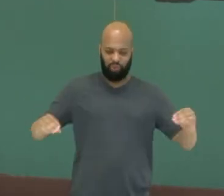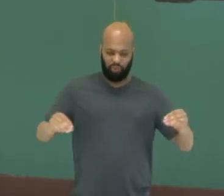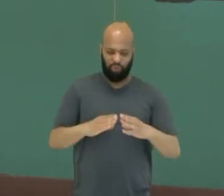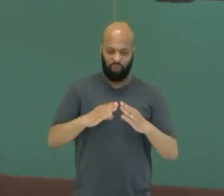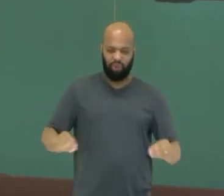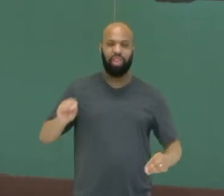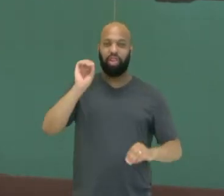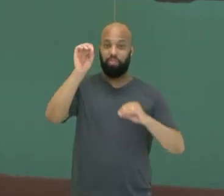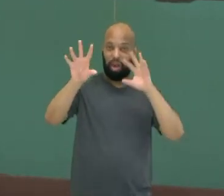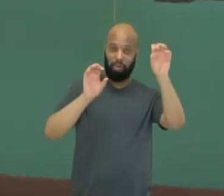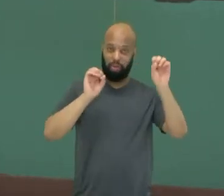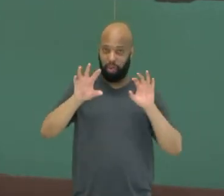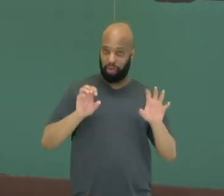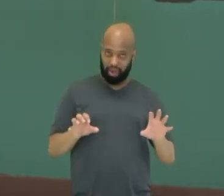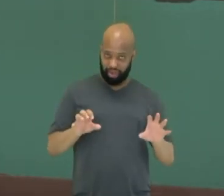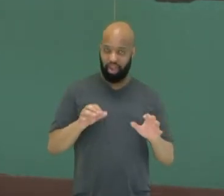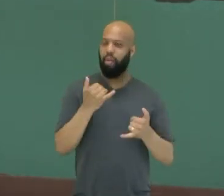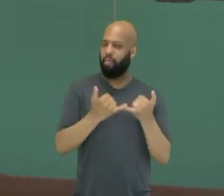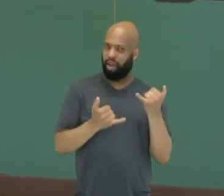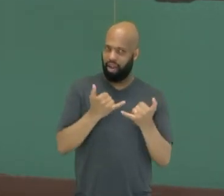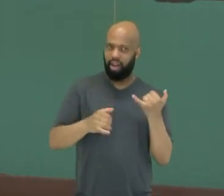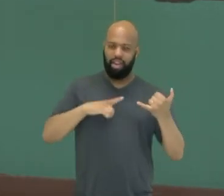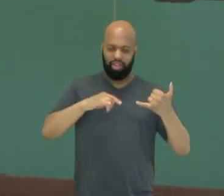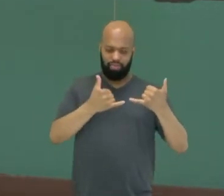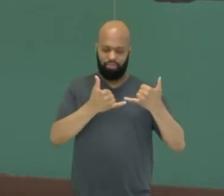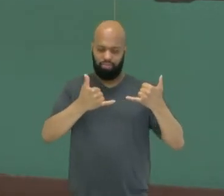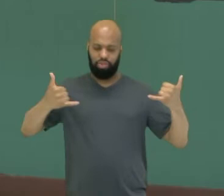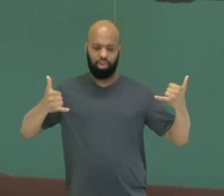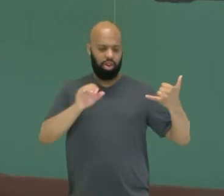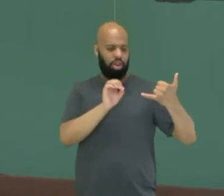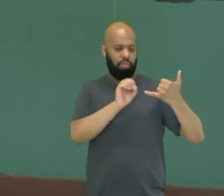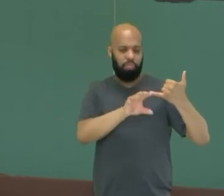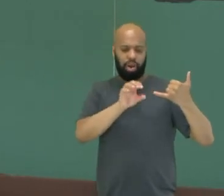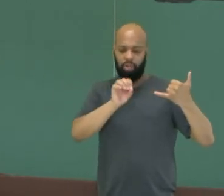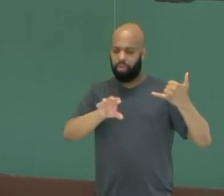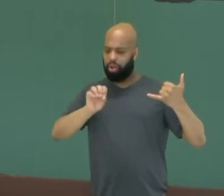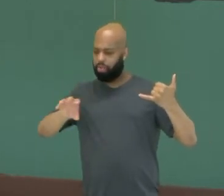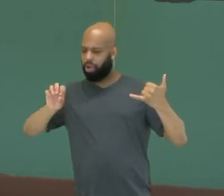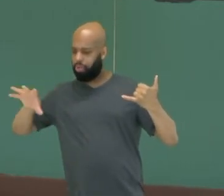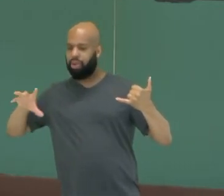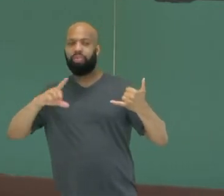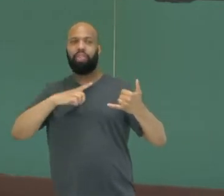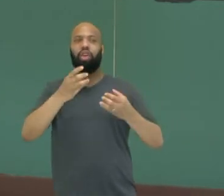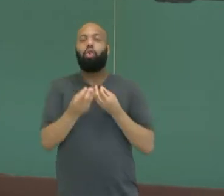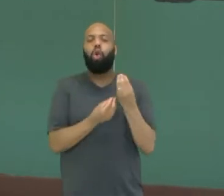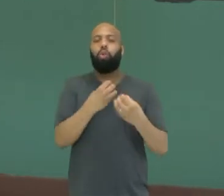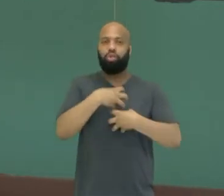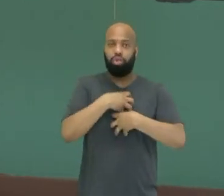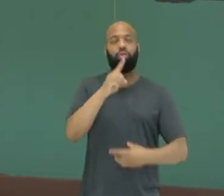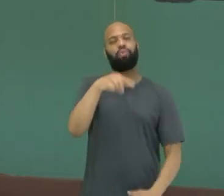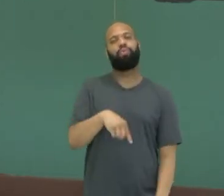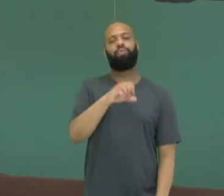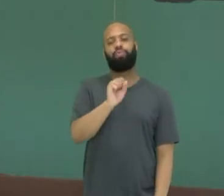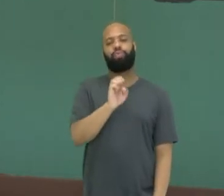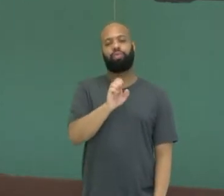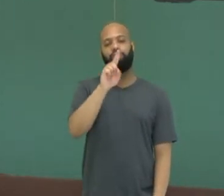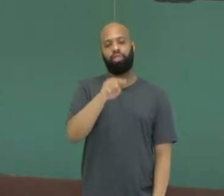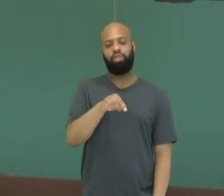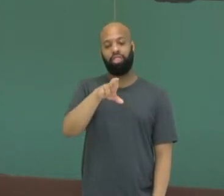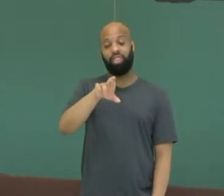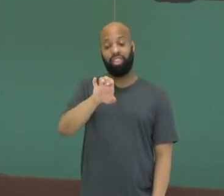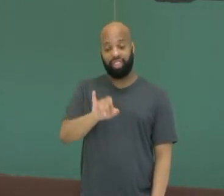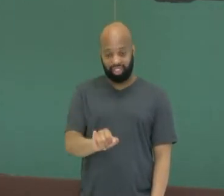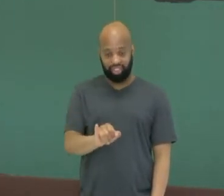um fio e várias lâmpadazinhas uma do lado da outra? Estão conectados em série. Então, se eu fecho